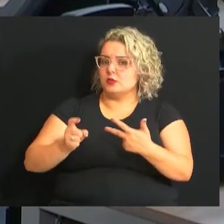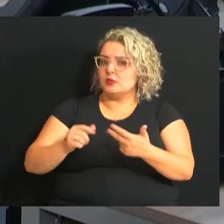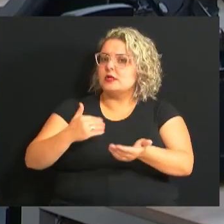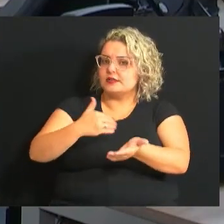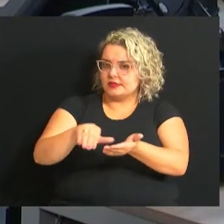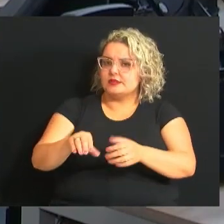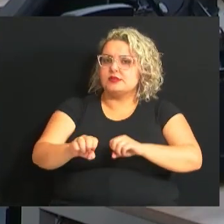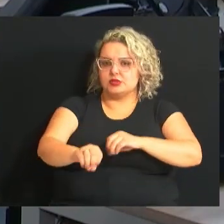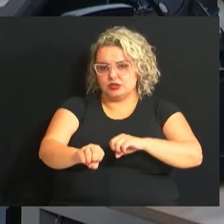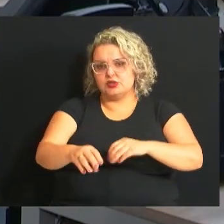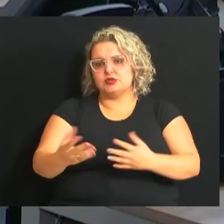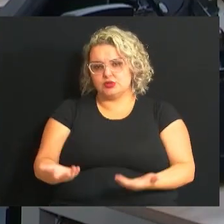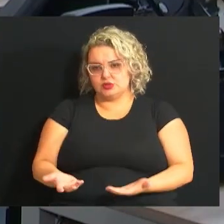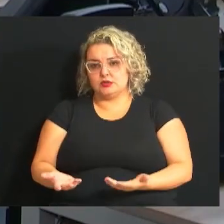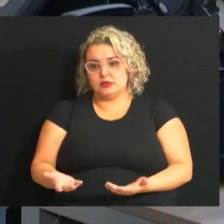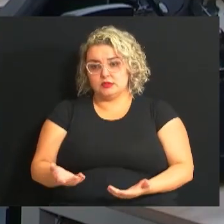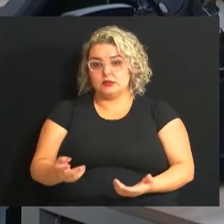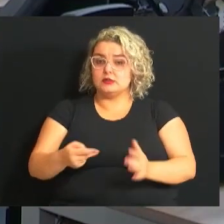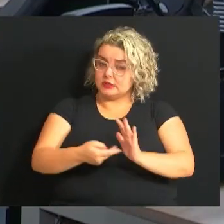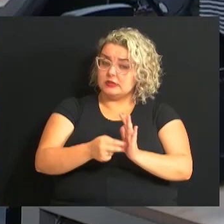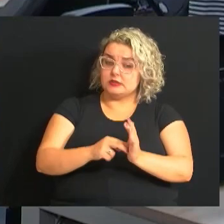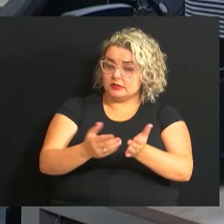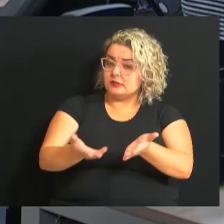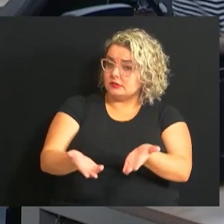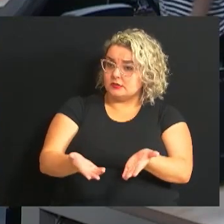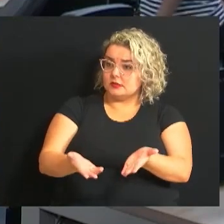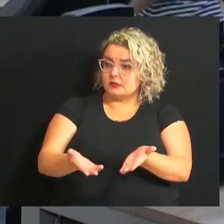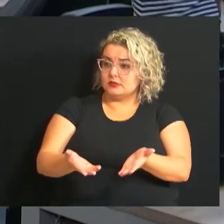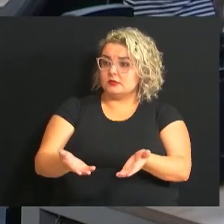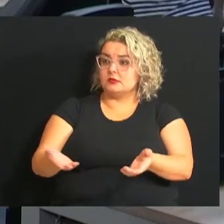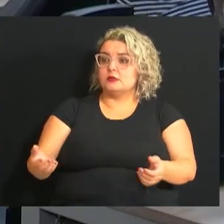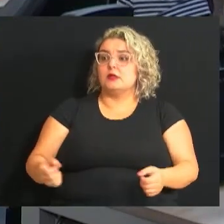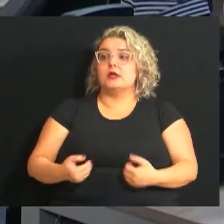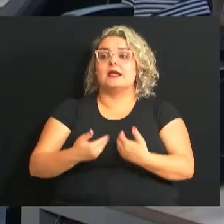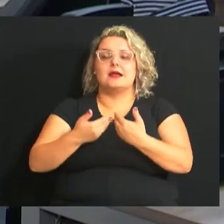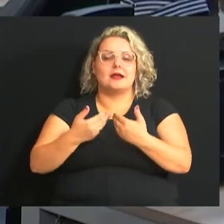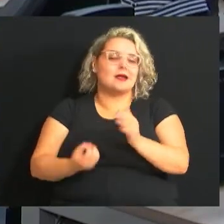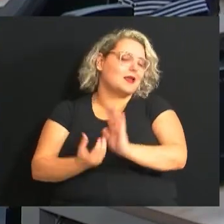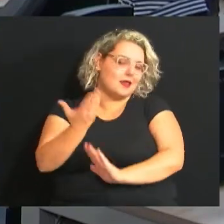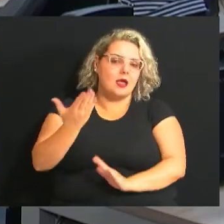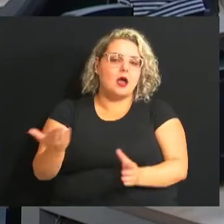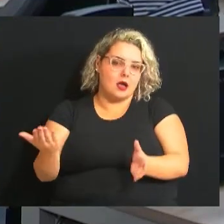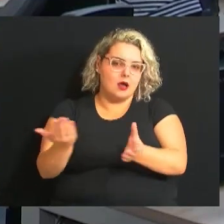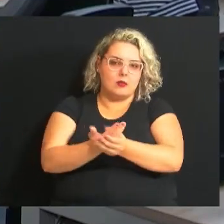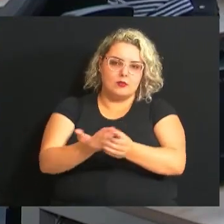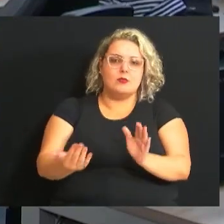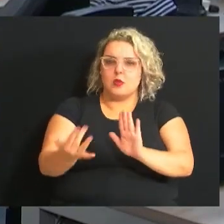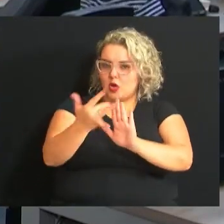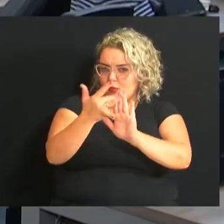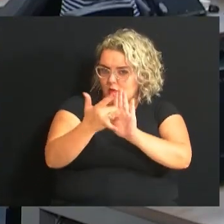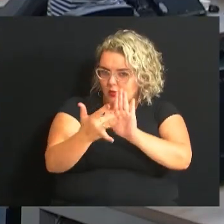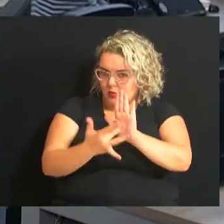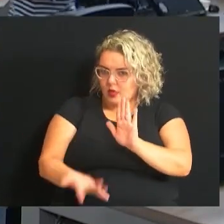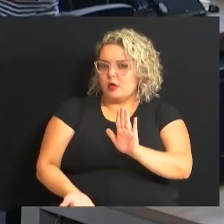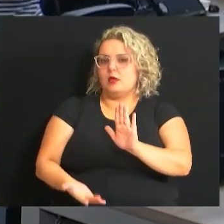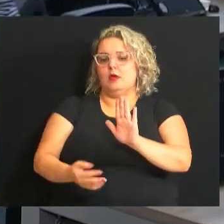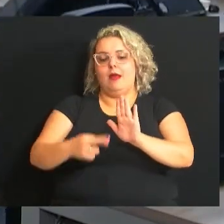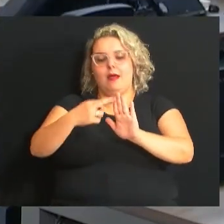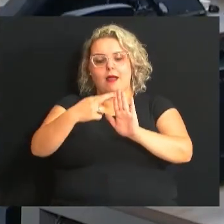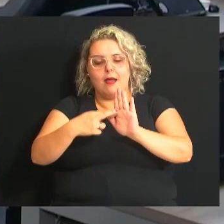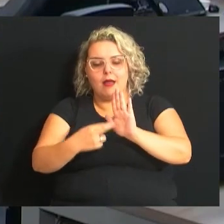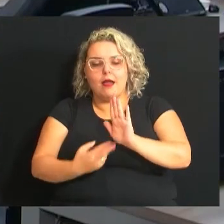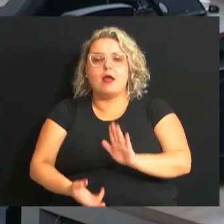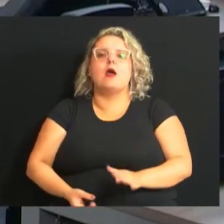Educação, nesse sentido dela estabelecer um protocolo, porque quando você estabelece um protocolo, você é obrigado a fazer formação, você